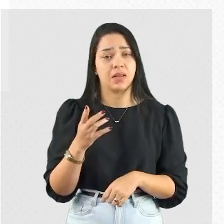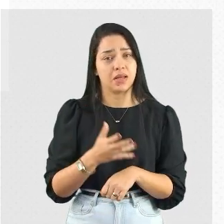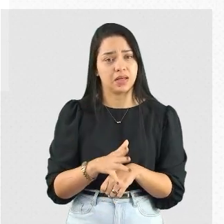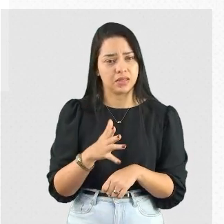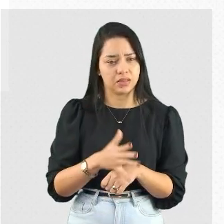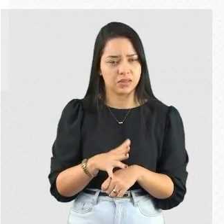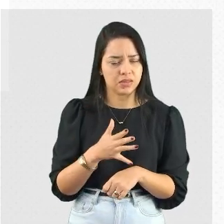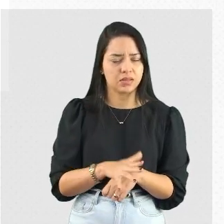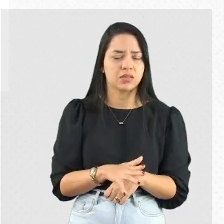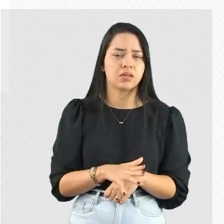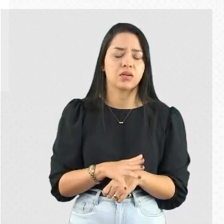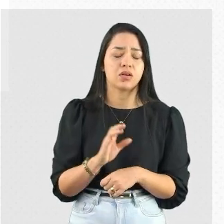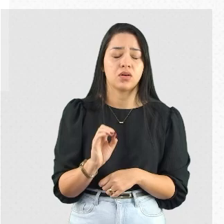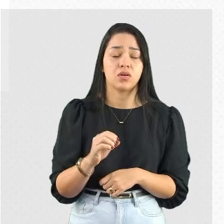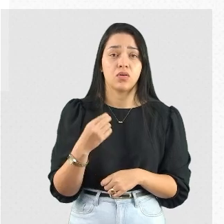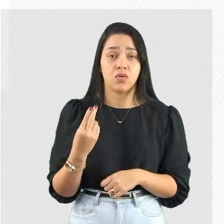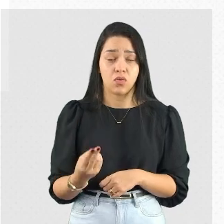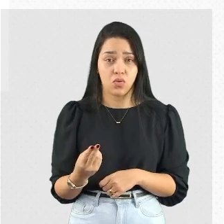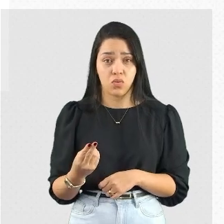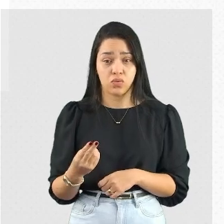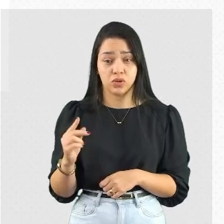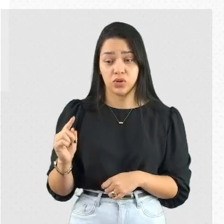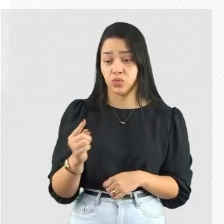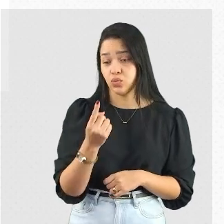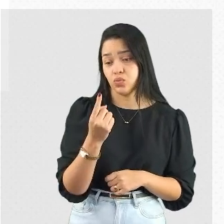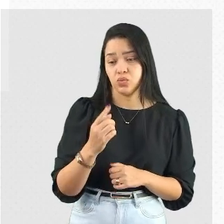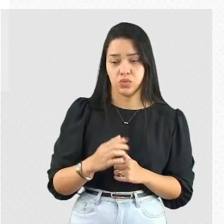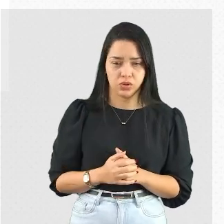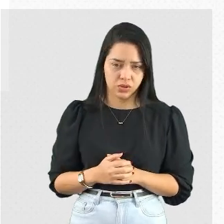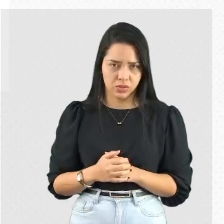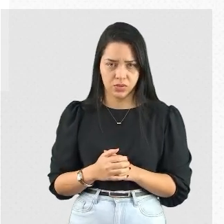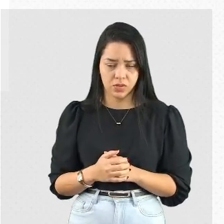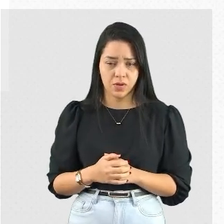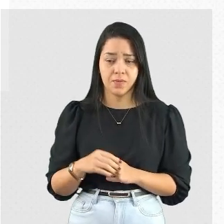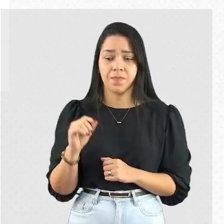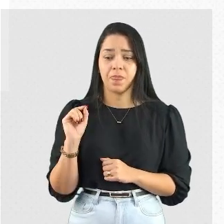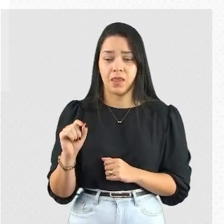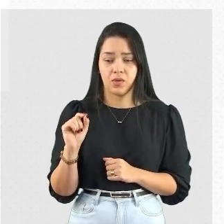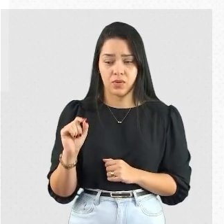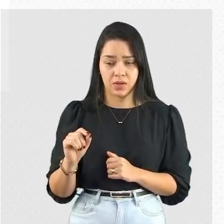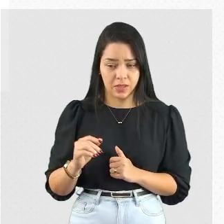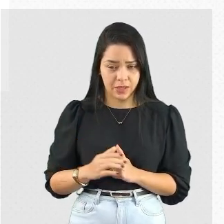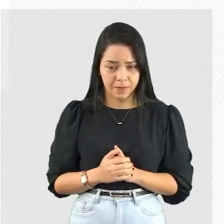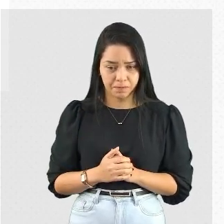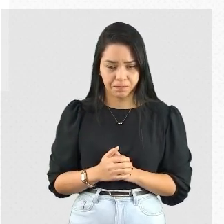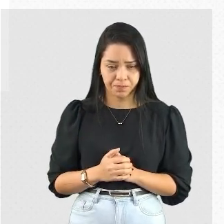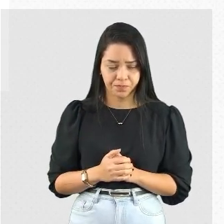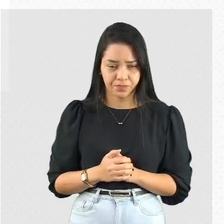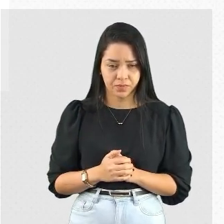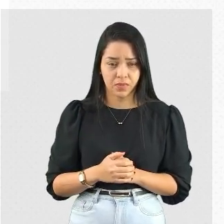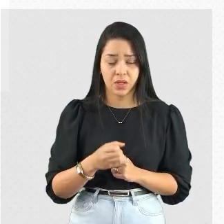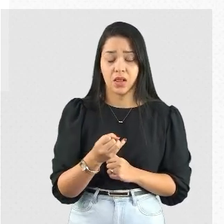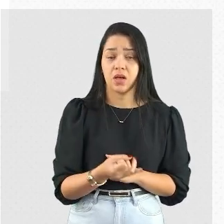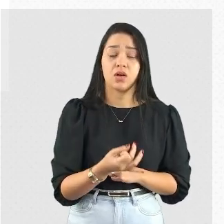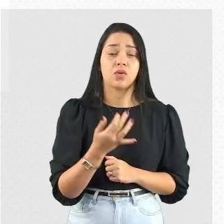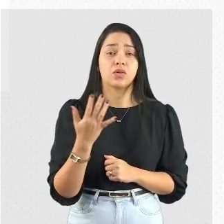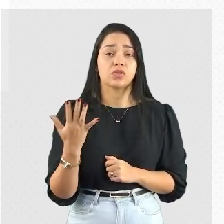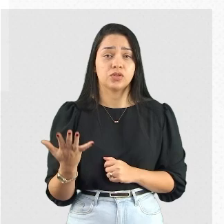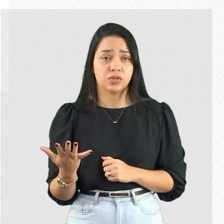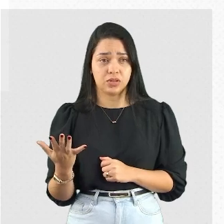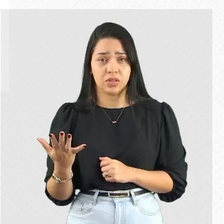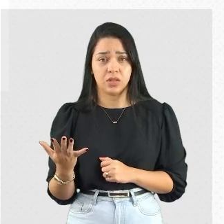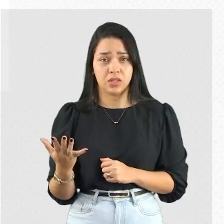pela recessividade ou pela dominância de um único gene, tá? Ela é determinada pela quantidade,